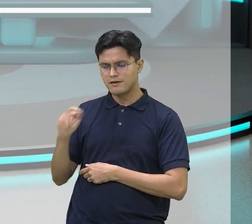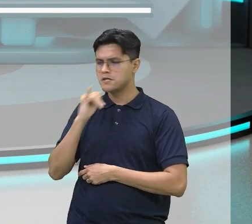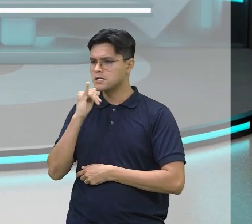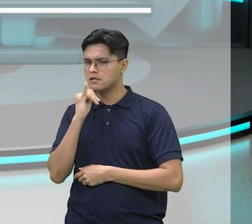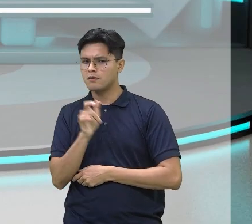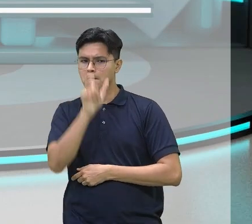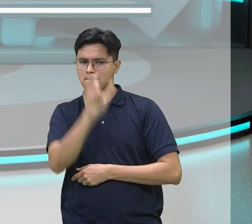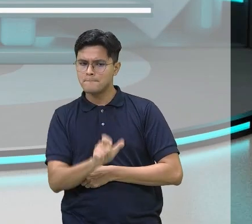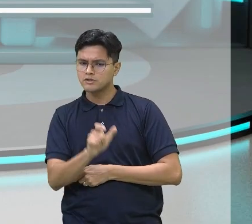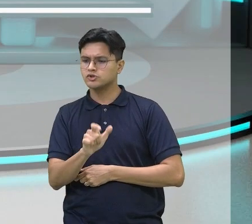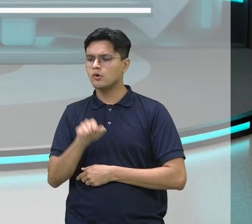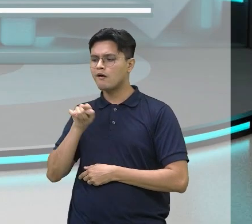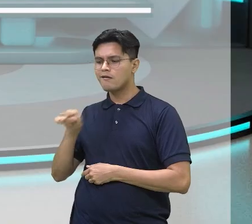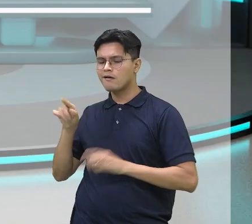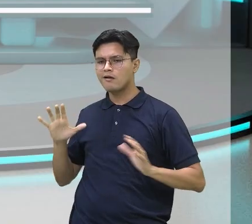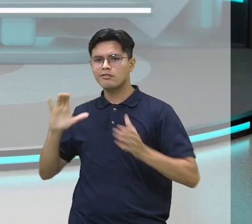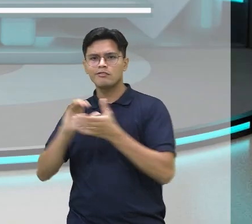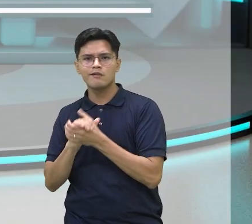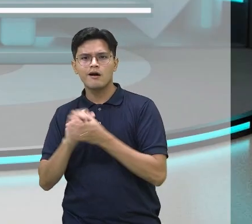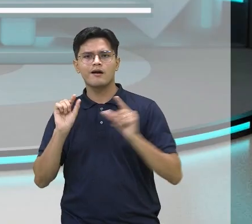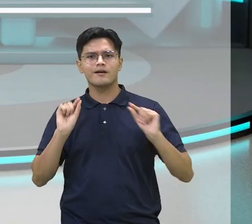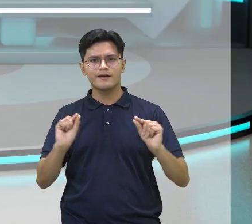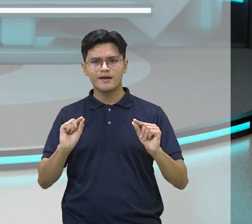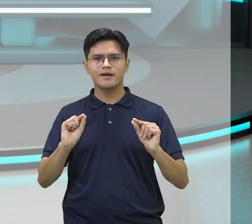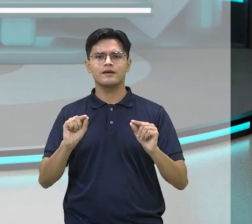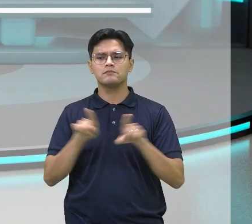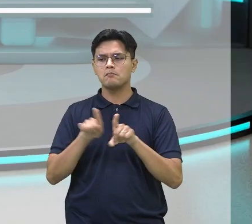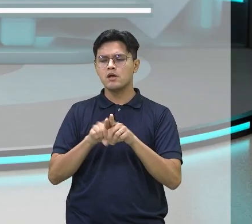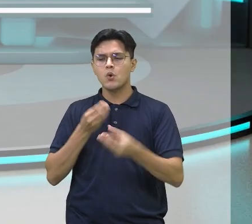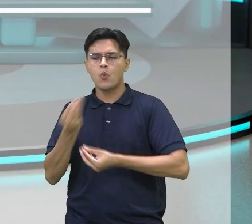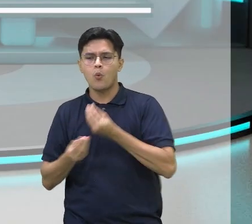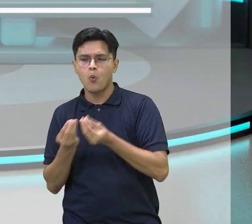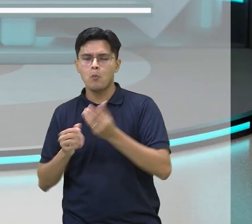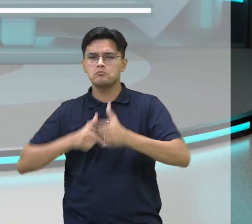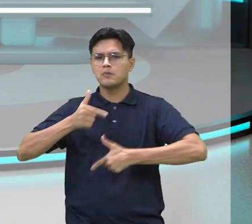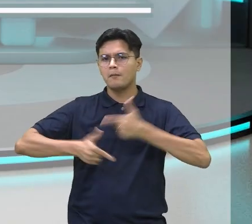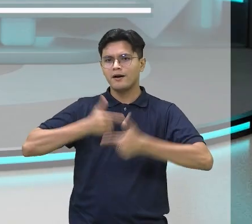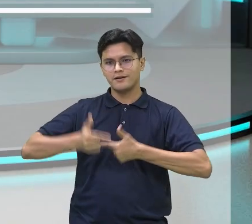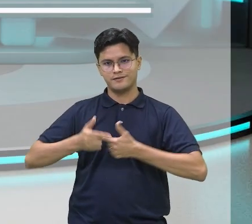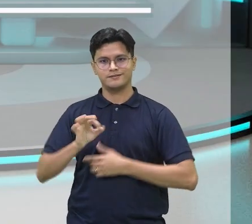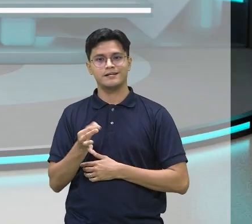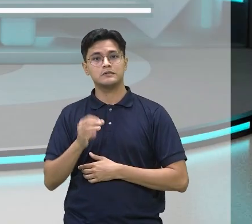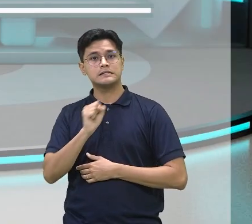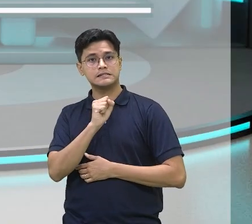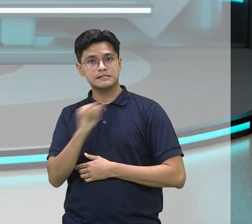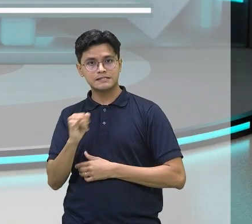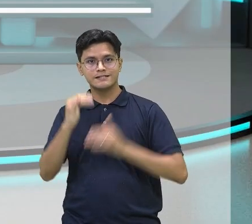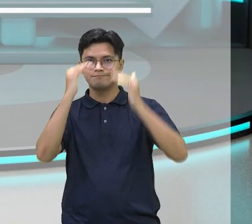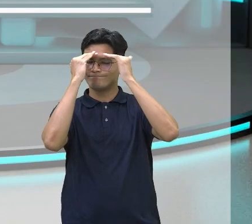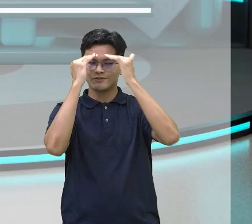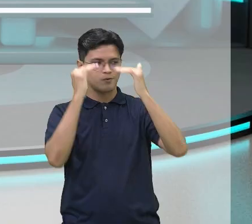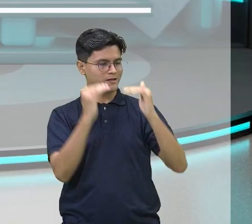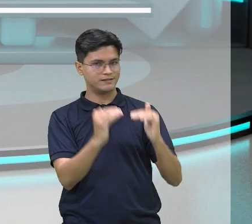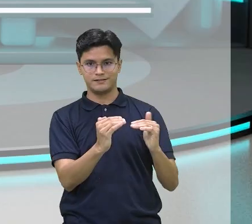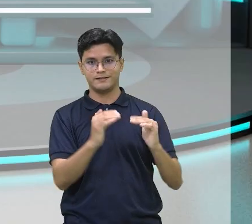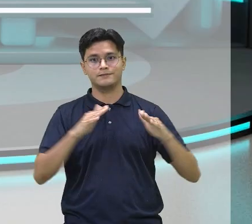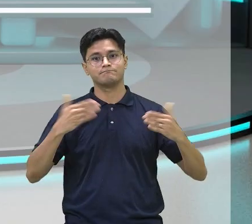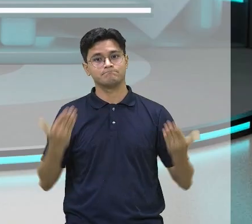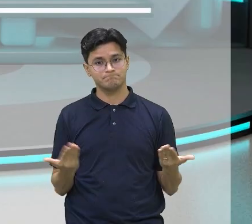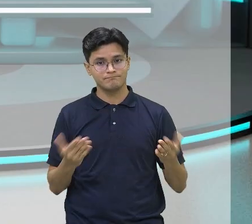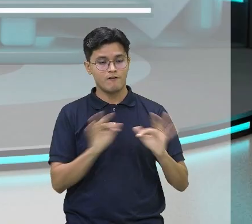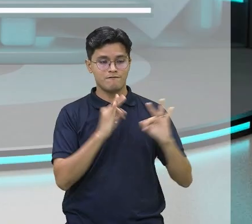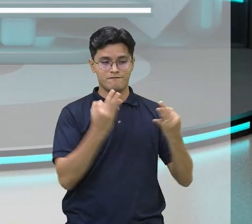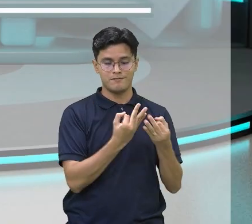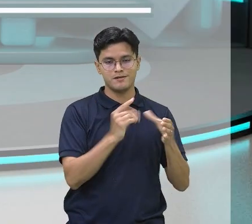o que ele vai trabalhar, e caso ele não faça exatamente isso, ele é o quê? Excluído da família, né? Então, para ele